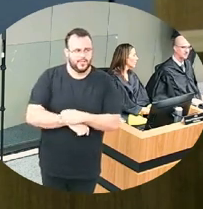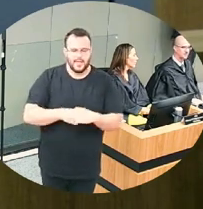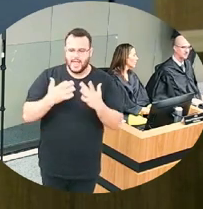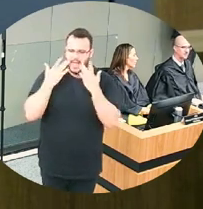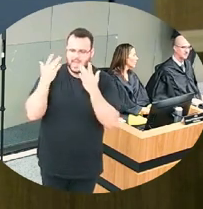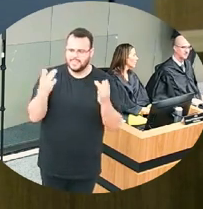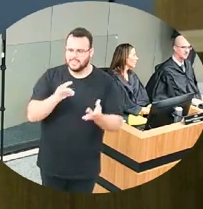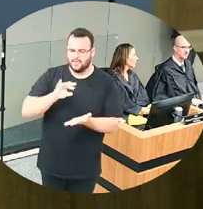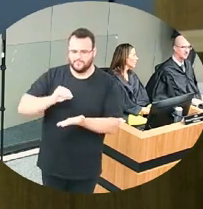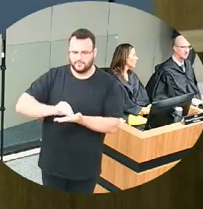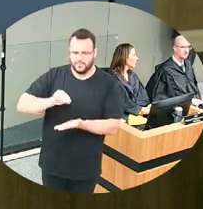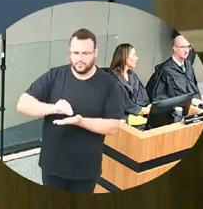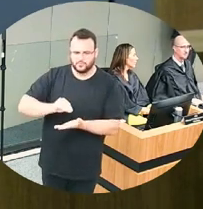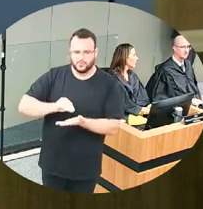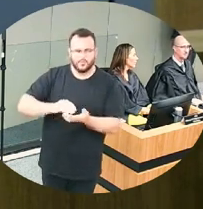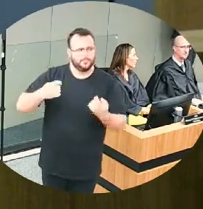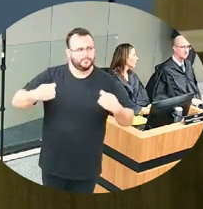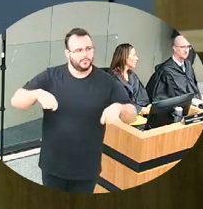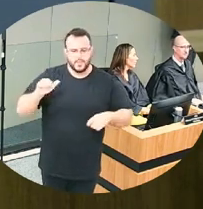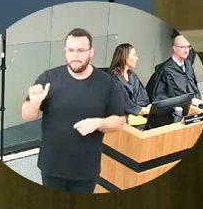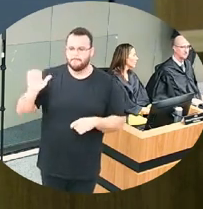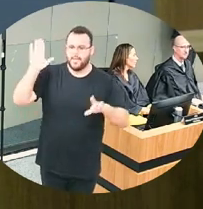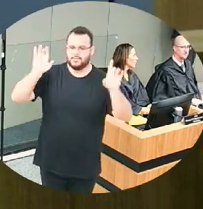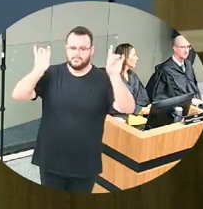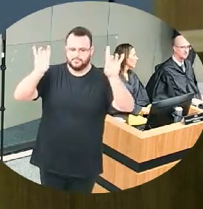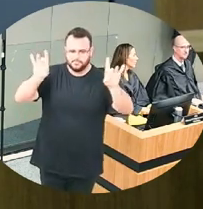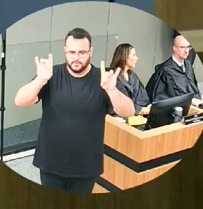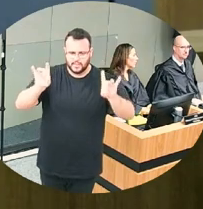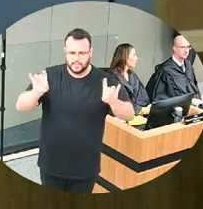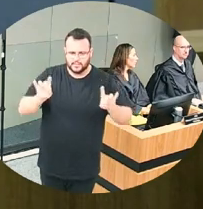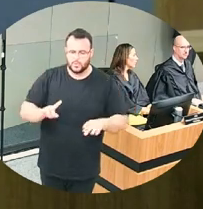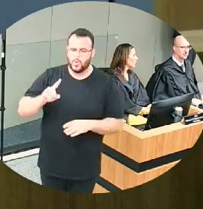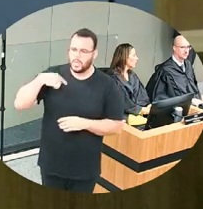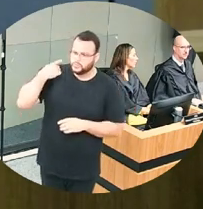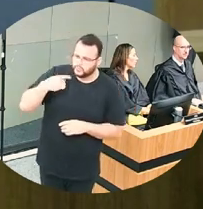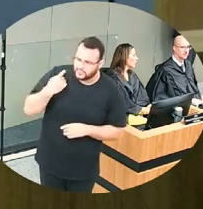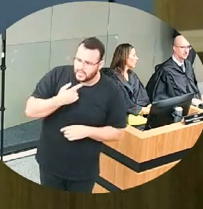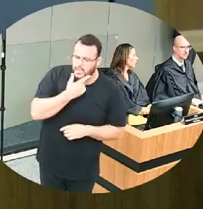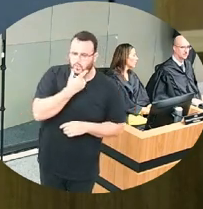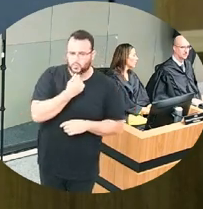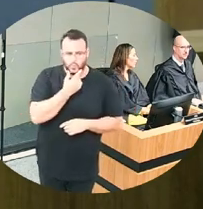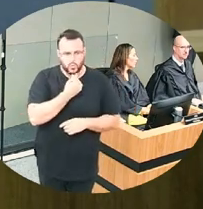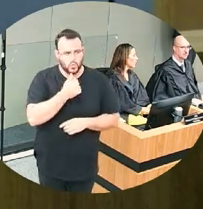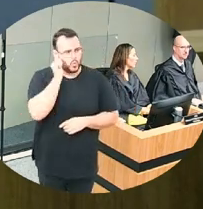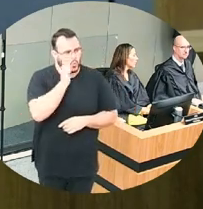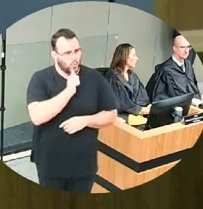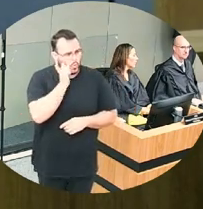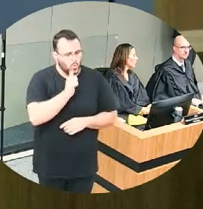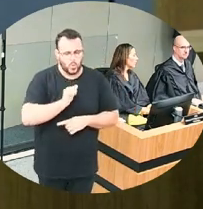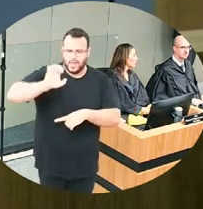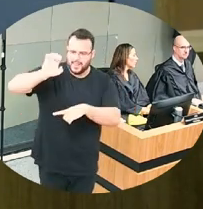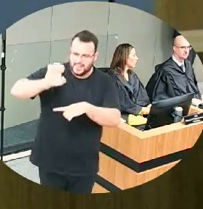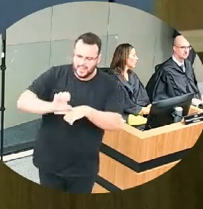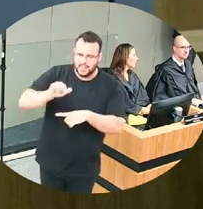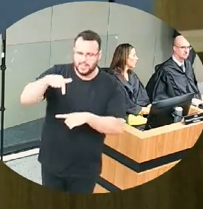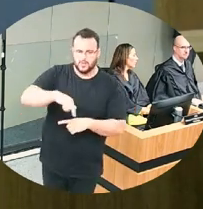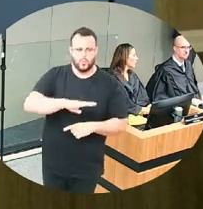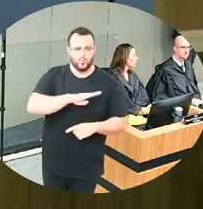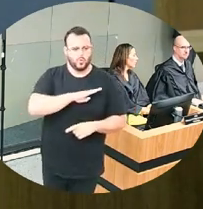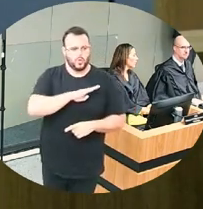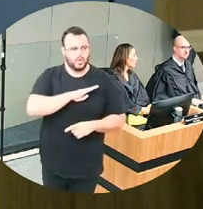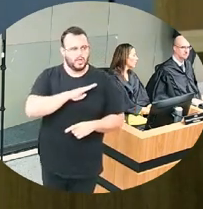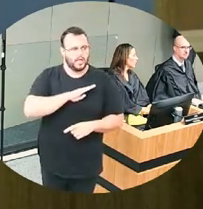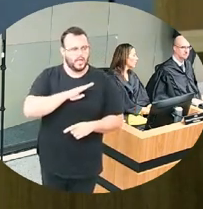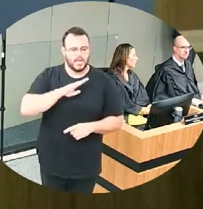atenção necessária e mais que especial para com os advogados e advogadas do nosso estado e os meus colegas